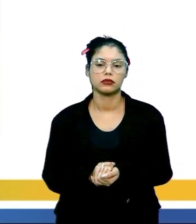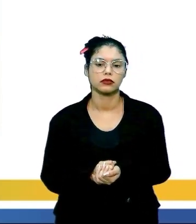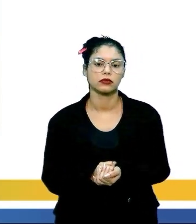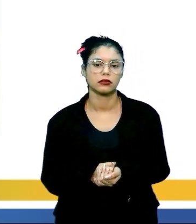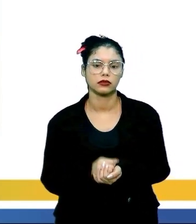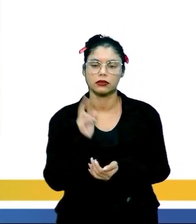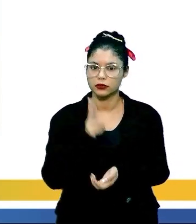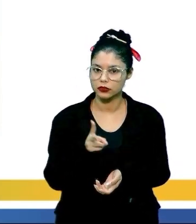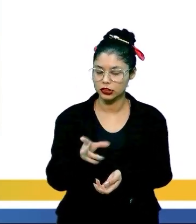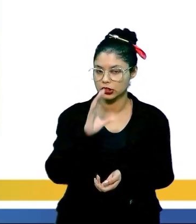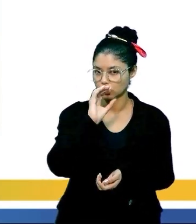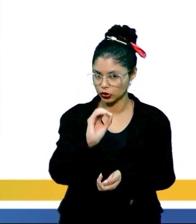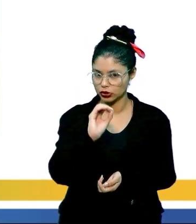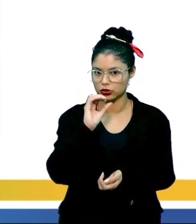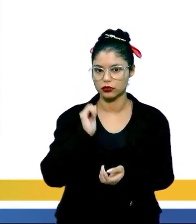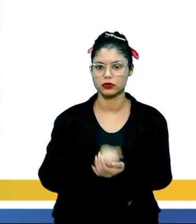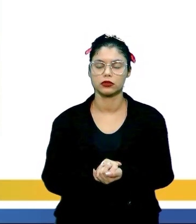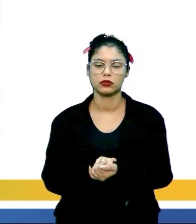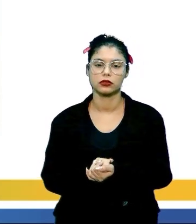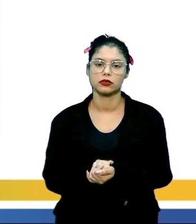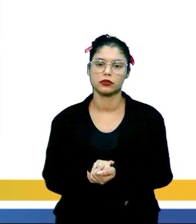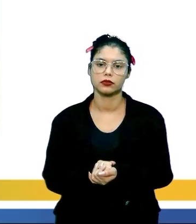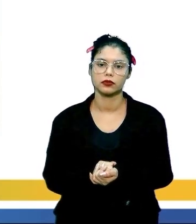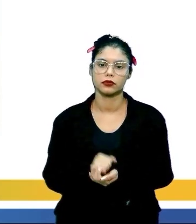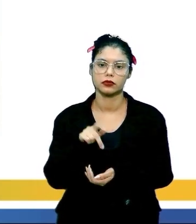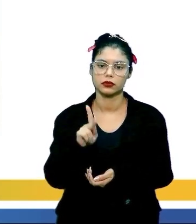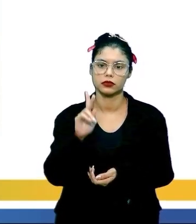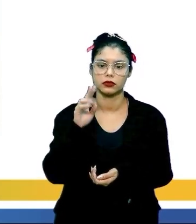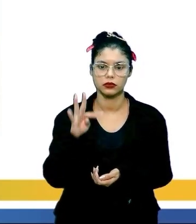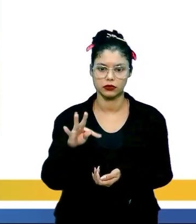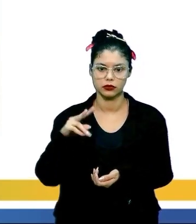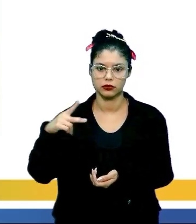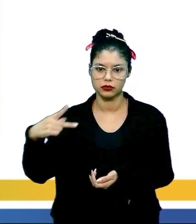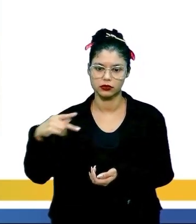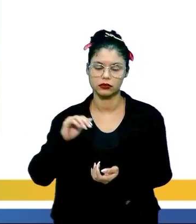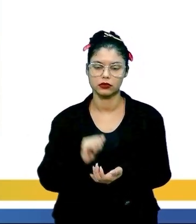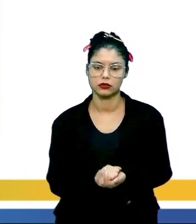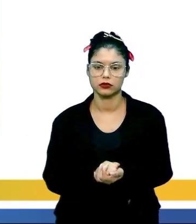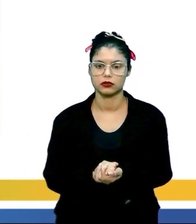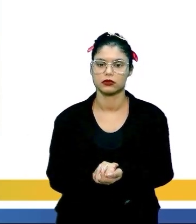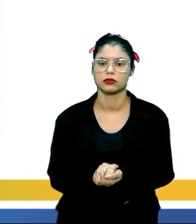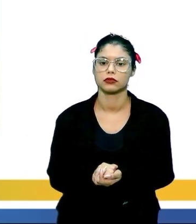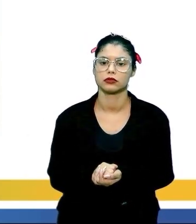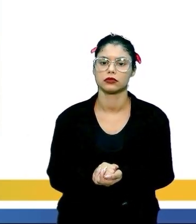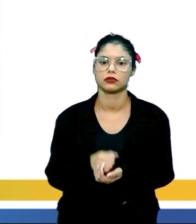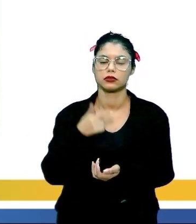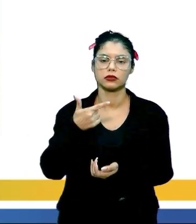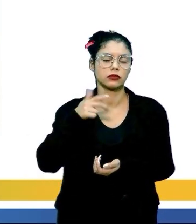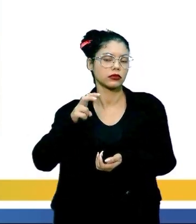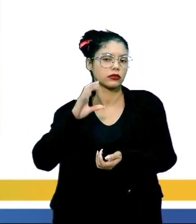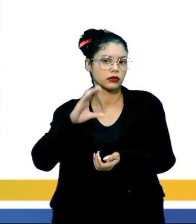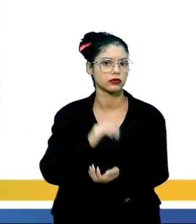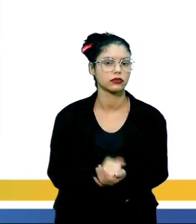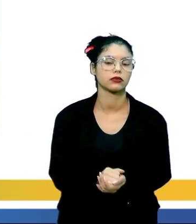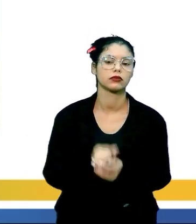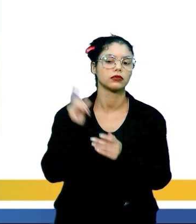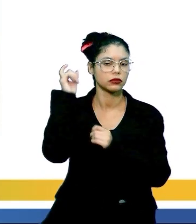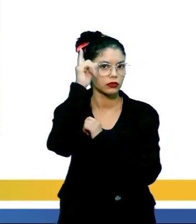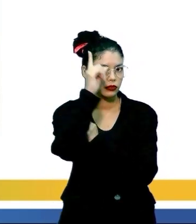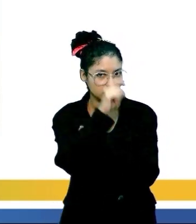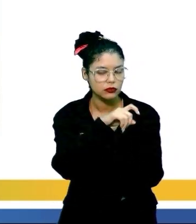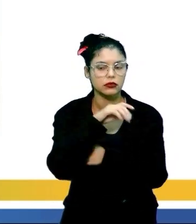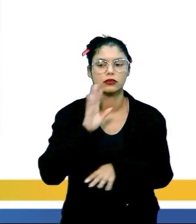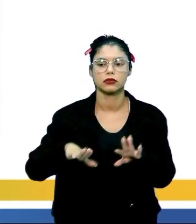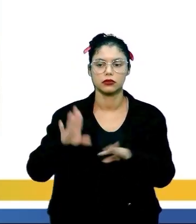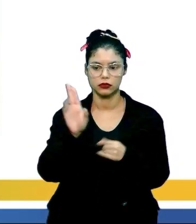CNTP, a temperatura é 0 graus Celsius e em KTP, a temperatura é 25 graus Celsius. Lembrando que nós